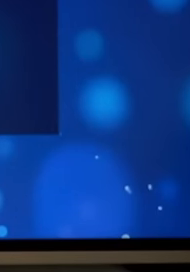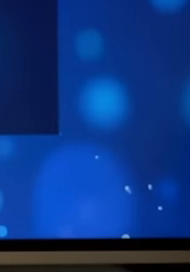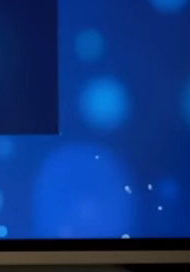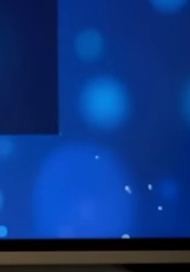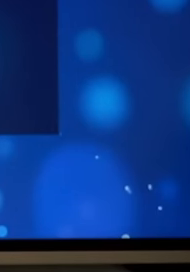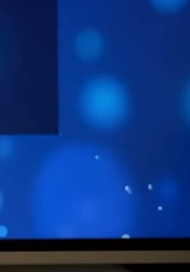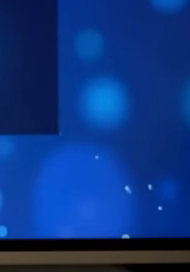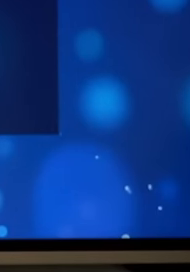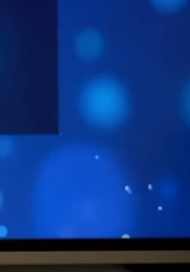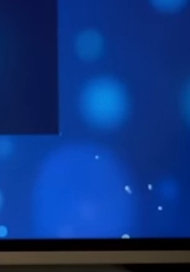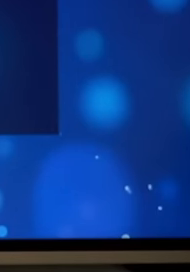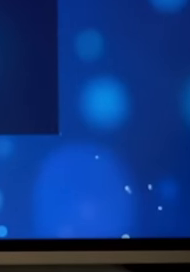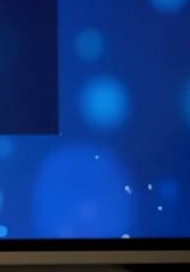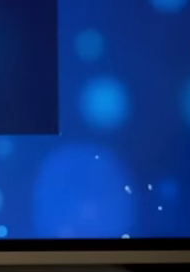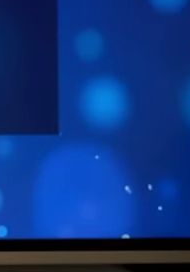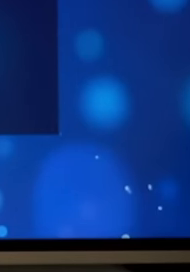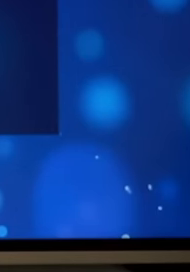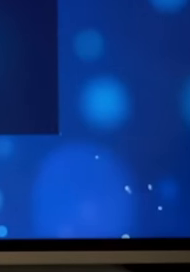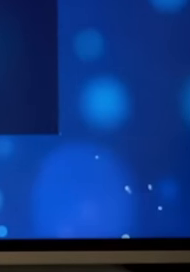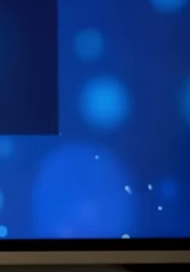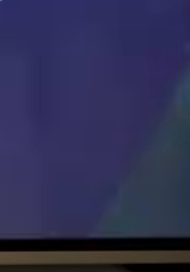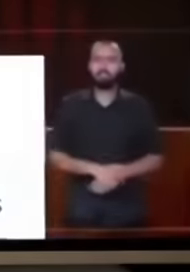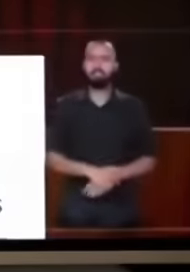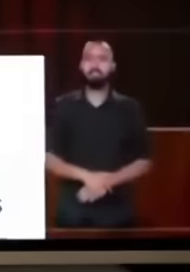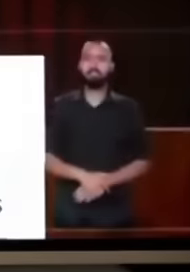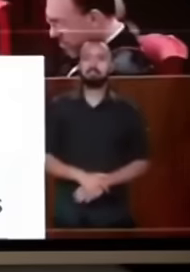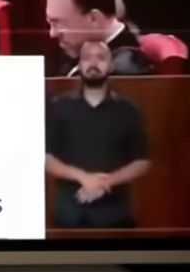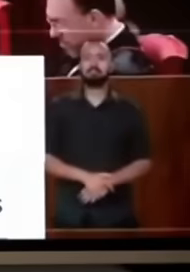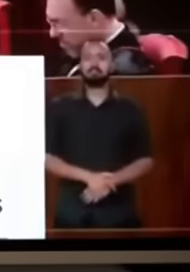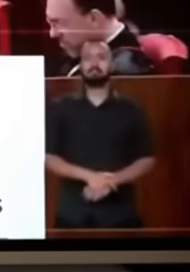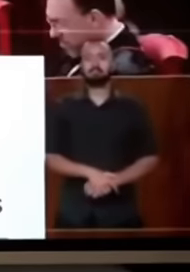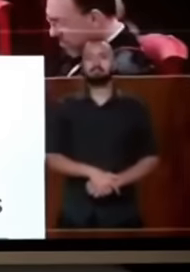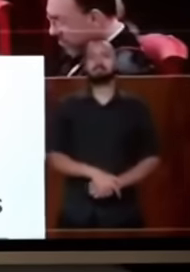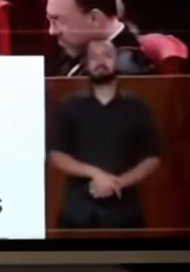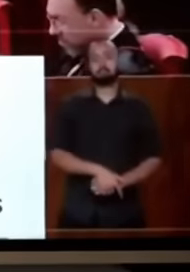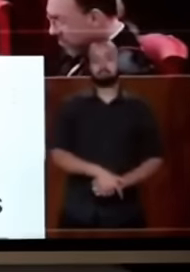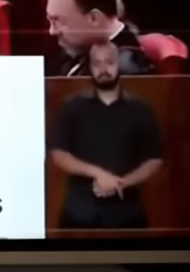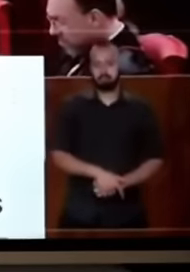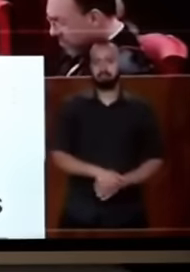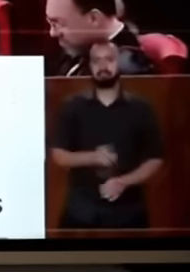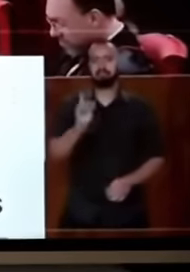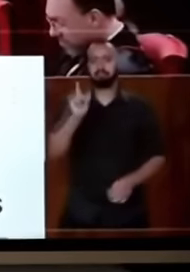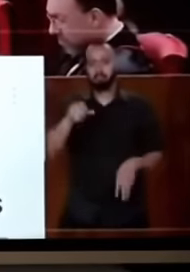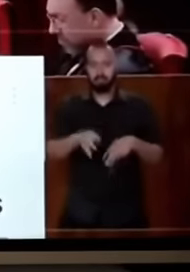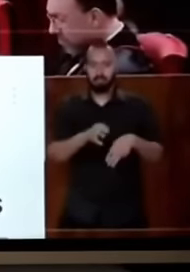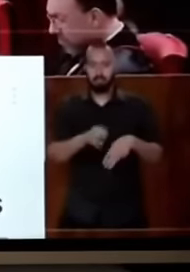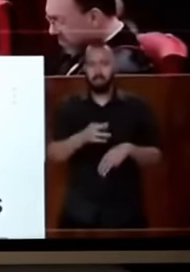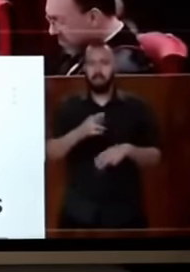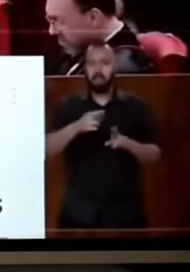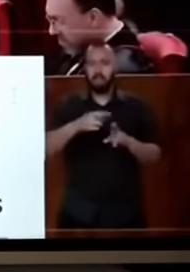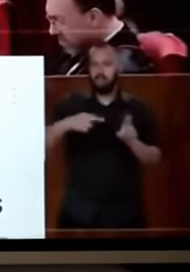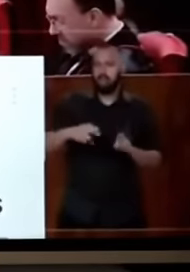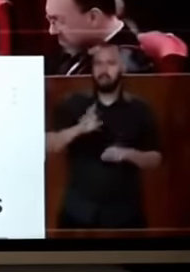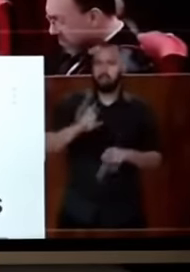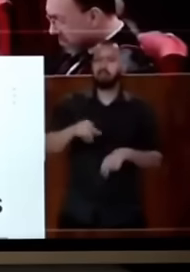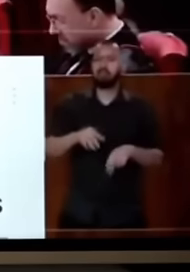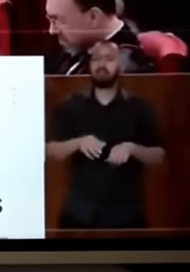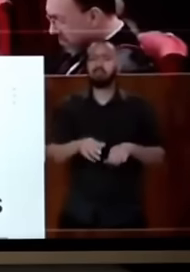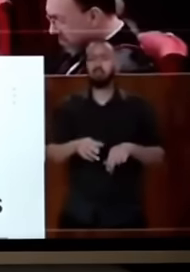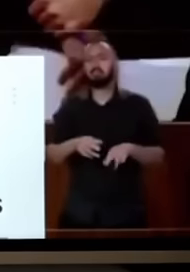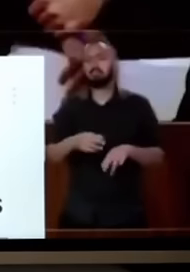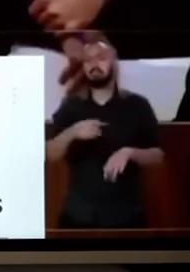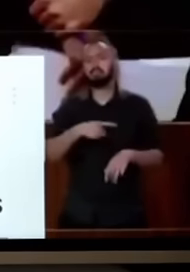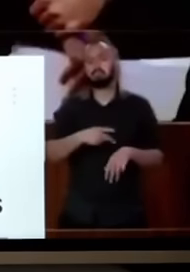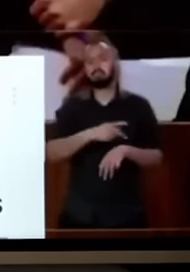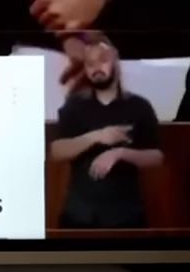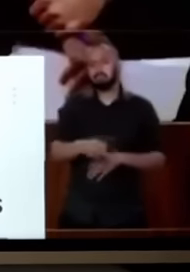aqui. Vamos começar aqui para a gente entender. Olha isso aqui. Ministros, eminente ministro relator, Benedito Gonçalves. Presidente,